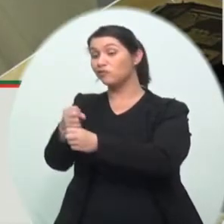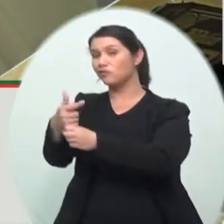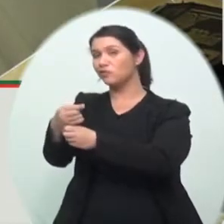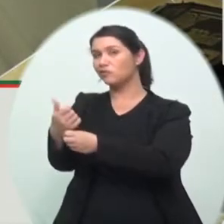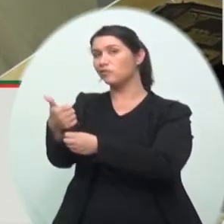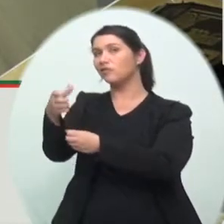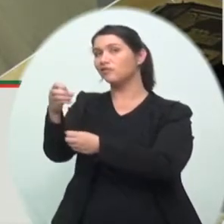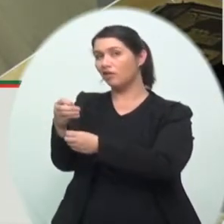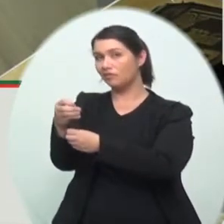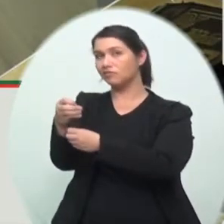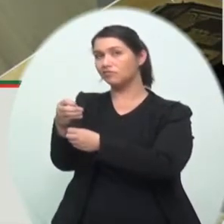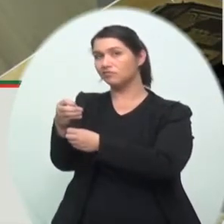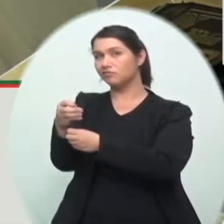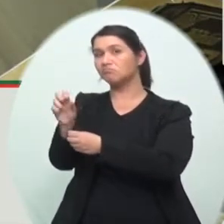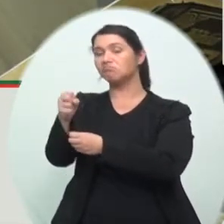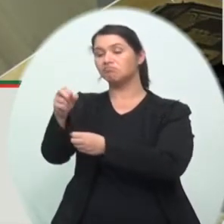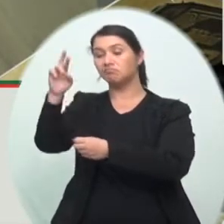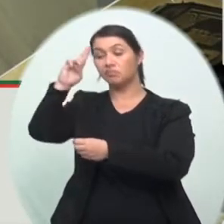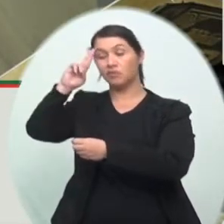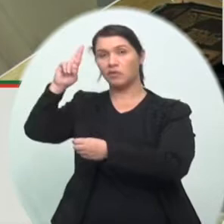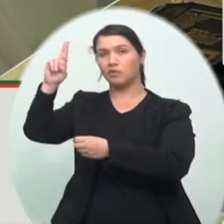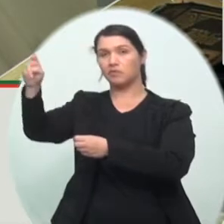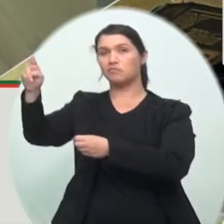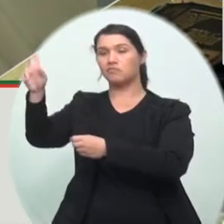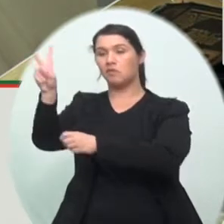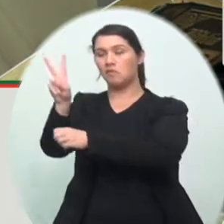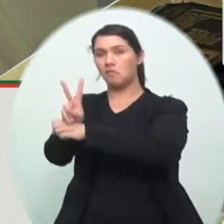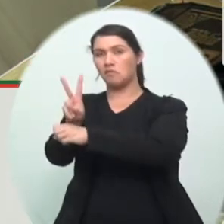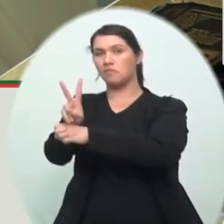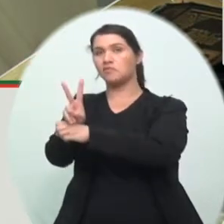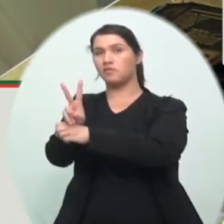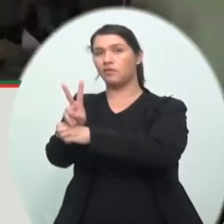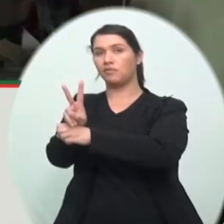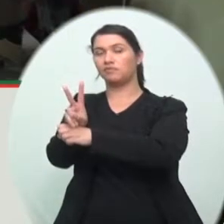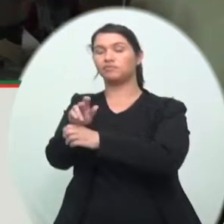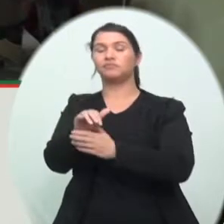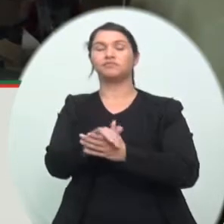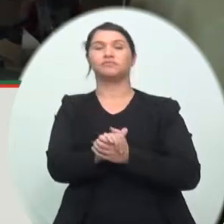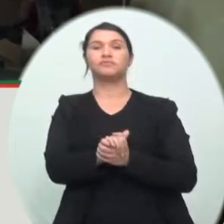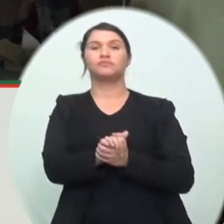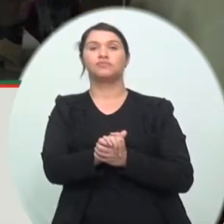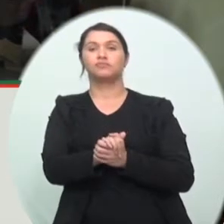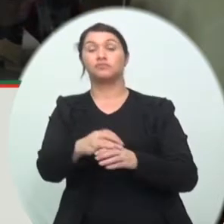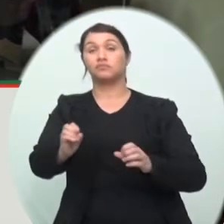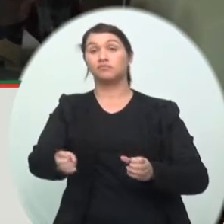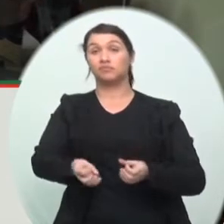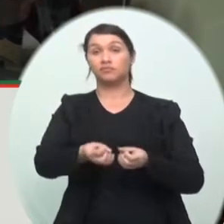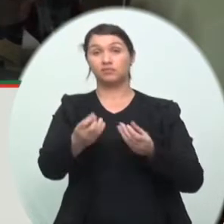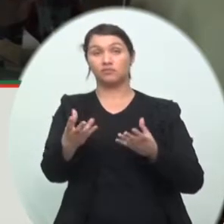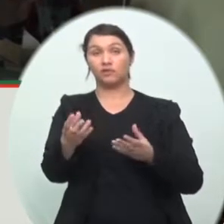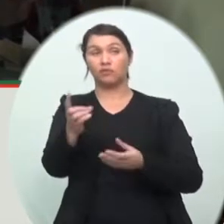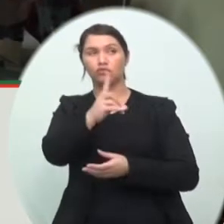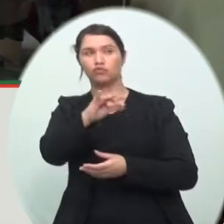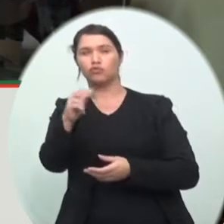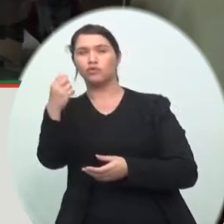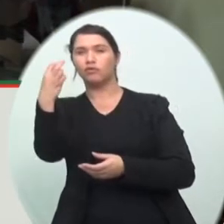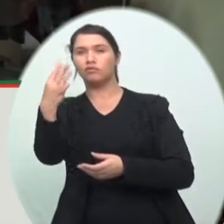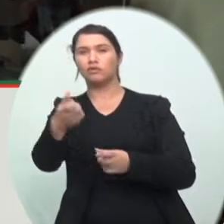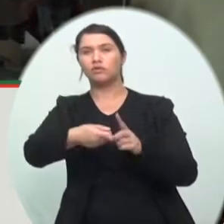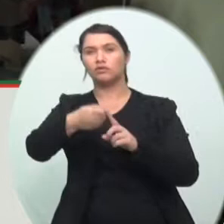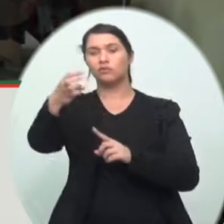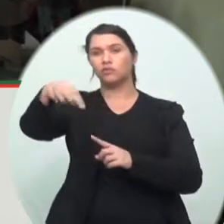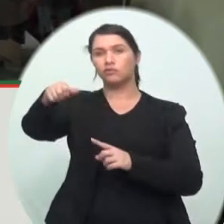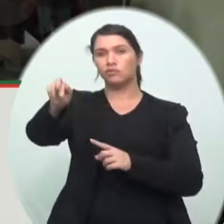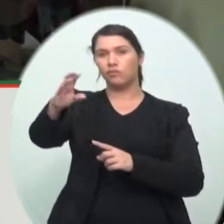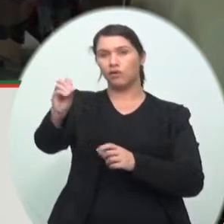superior, com a missão de chefiar a Central Regional de Emergência, onde permaneceu até 3 de março de 2011.